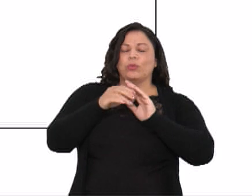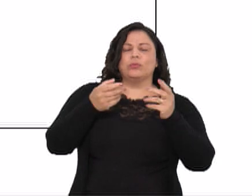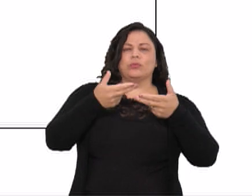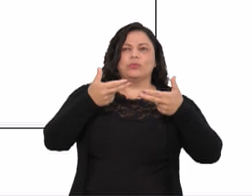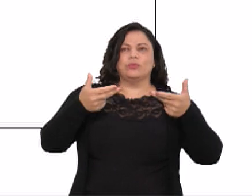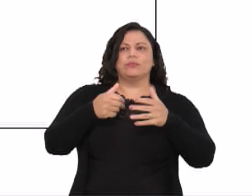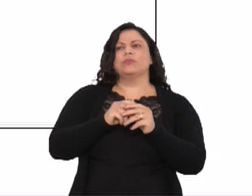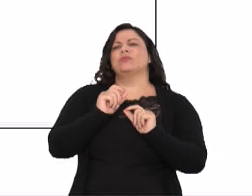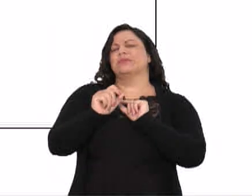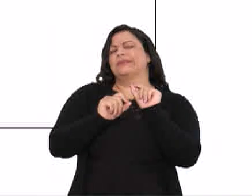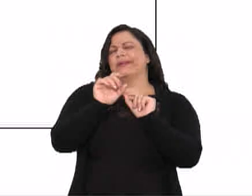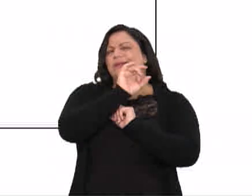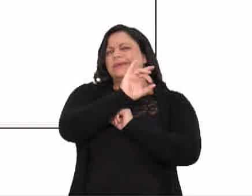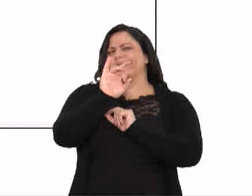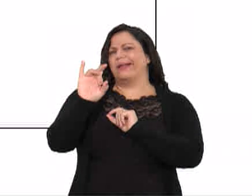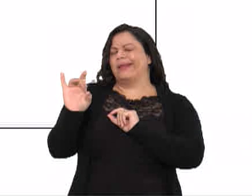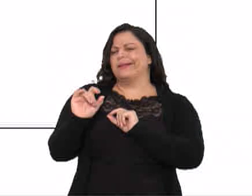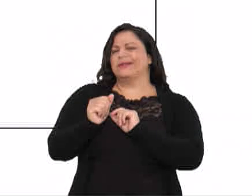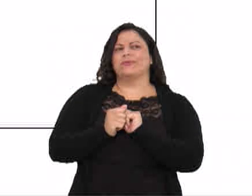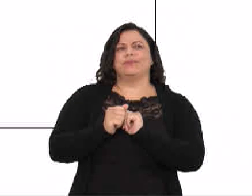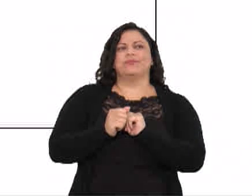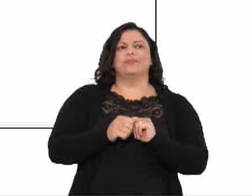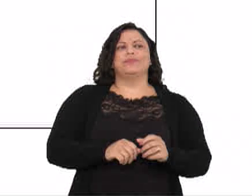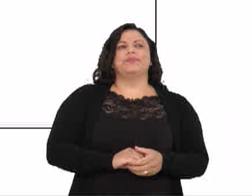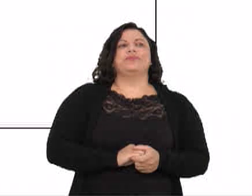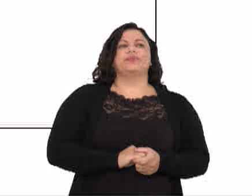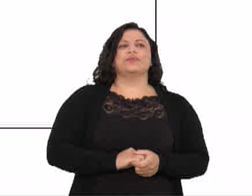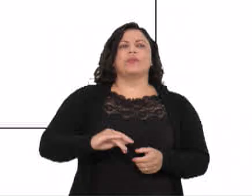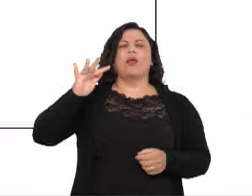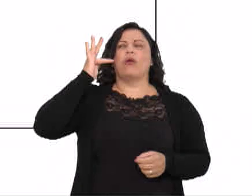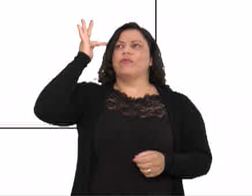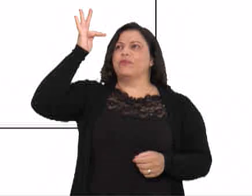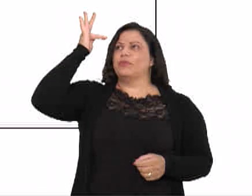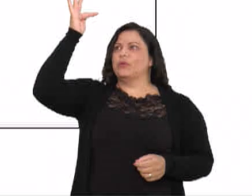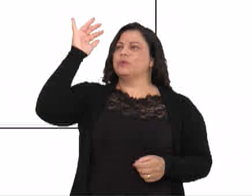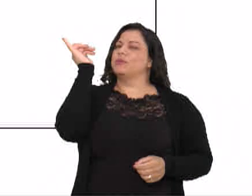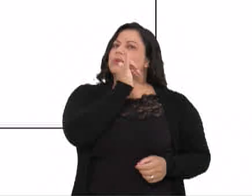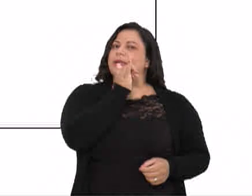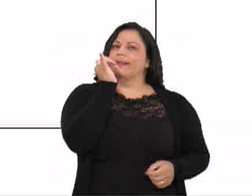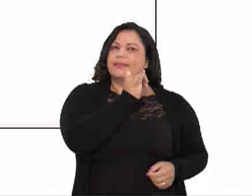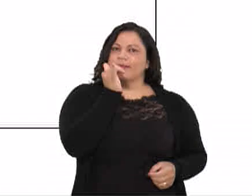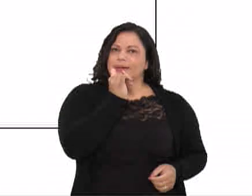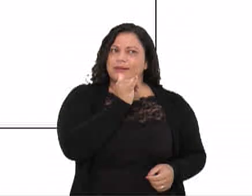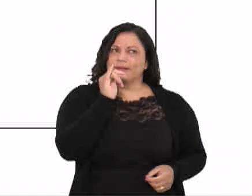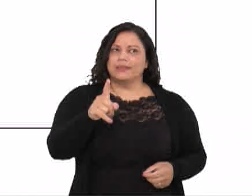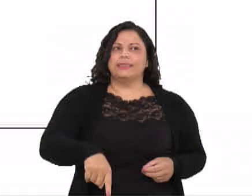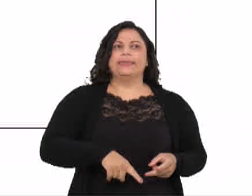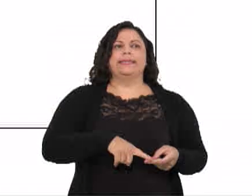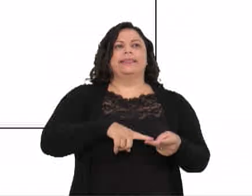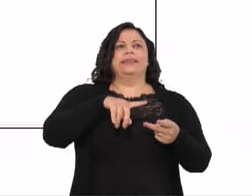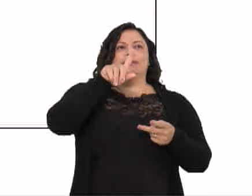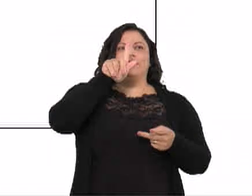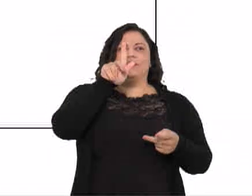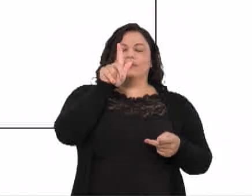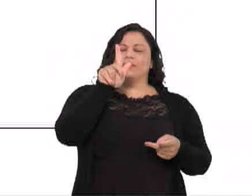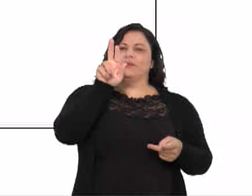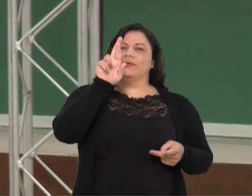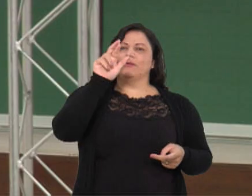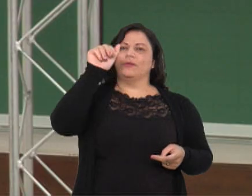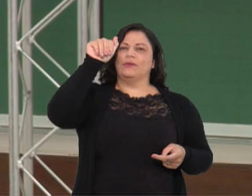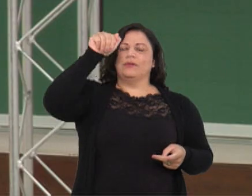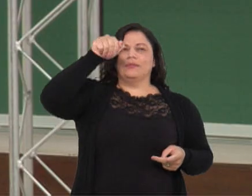autores anteriores. O filósofo italiano Antonio Gramsci, que de 1891 e